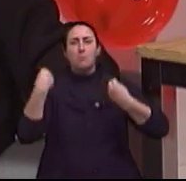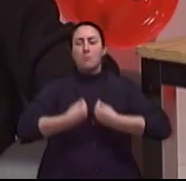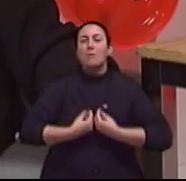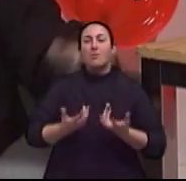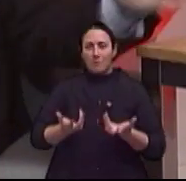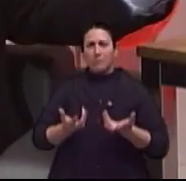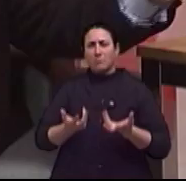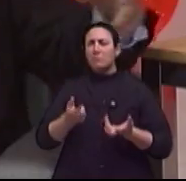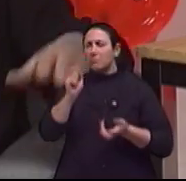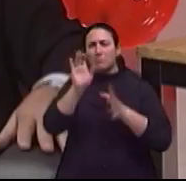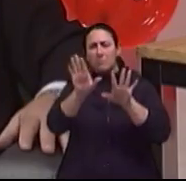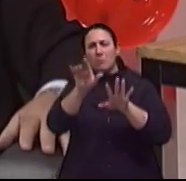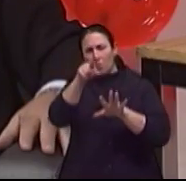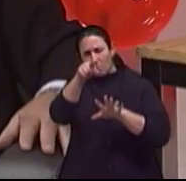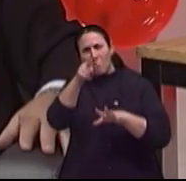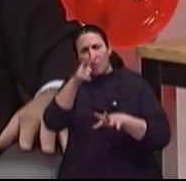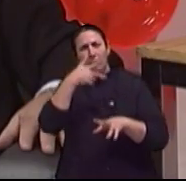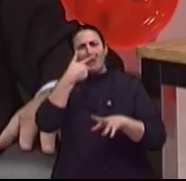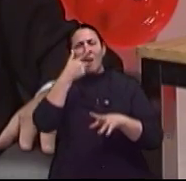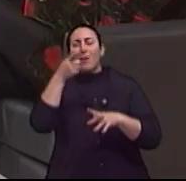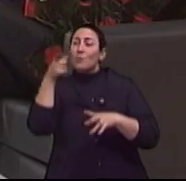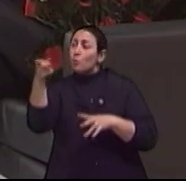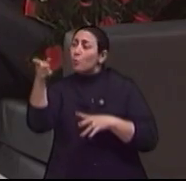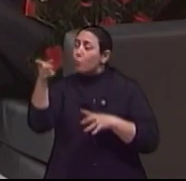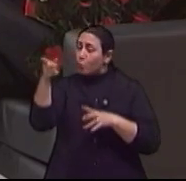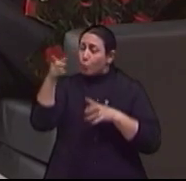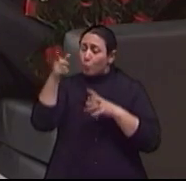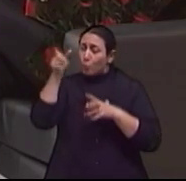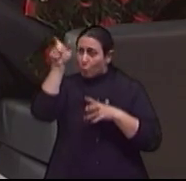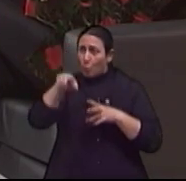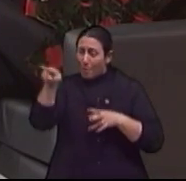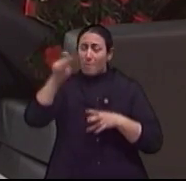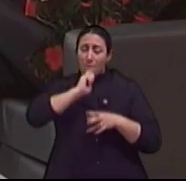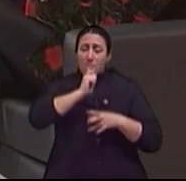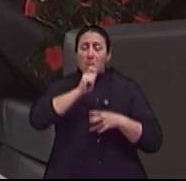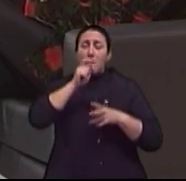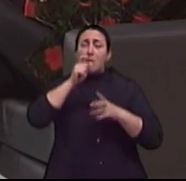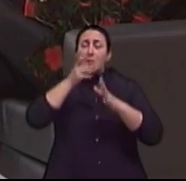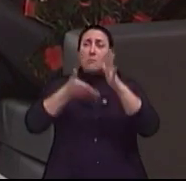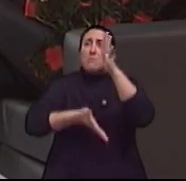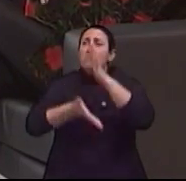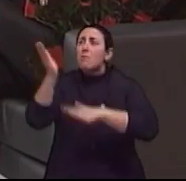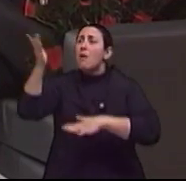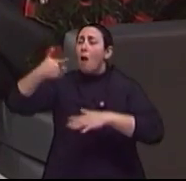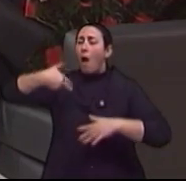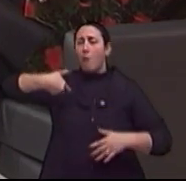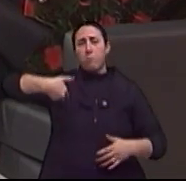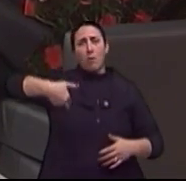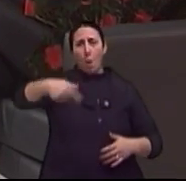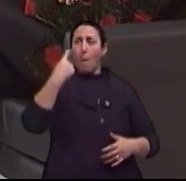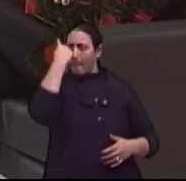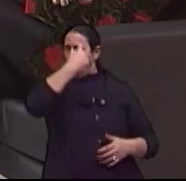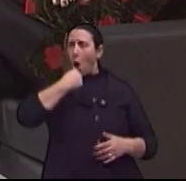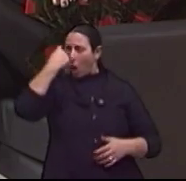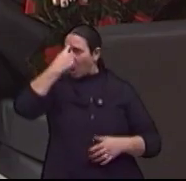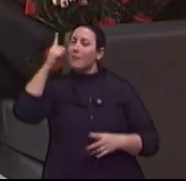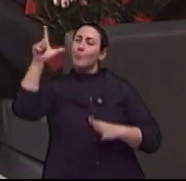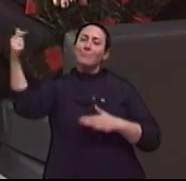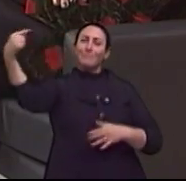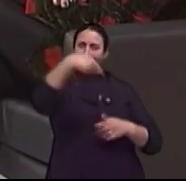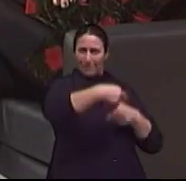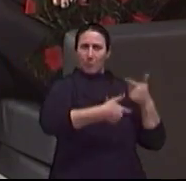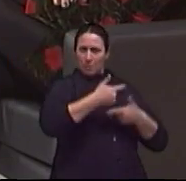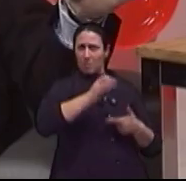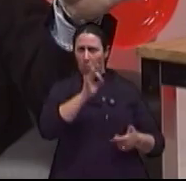hoje de manhã de vir para cá tu não caminhou uma hora caminhei claro eu eu eu tento também até para mim como eu trabalho muito